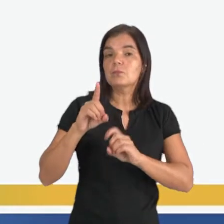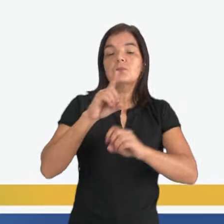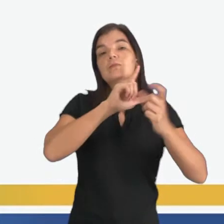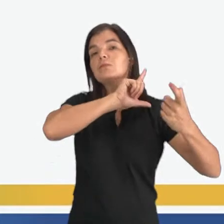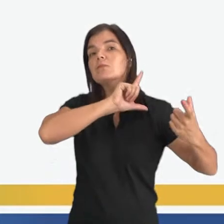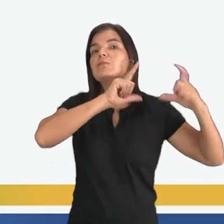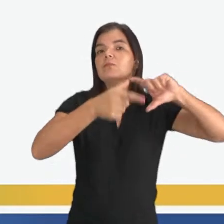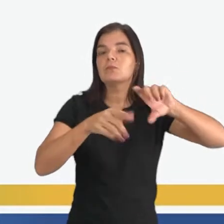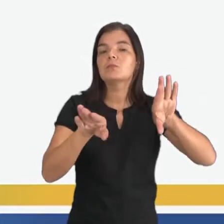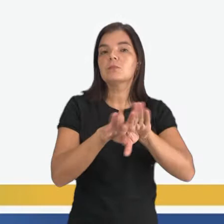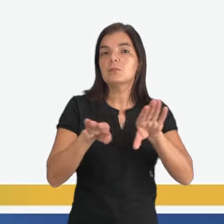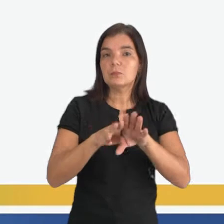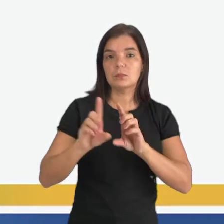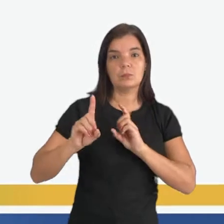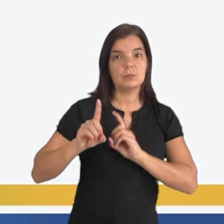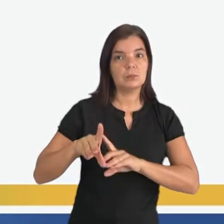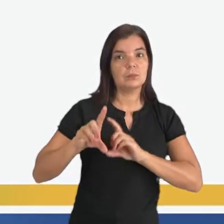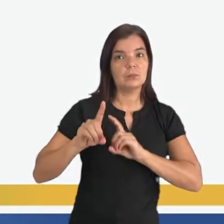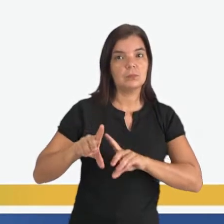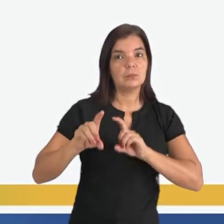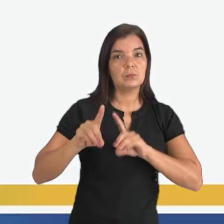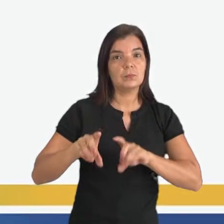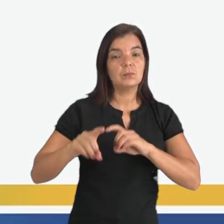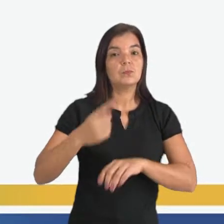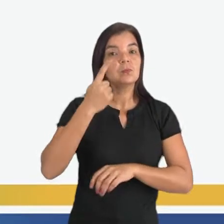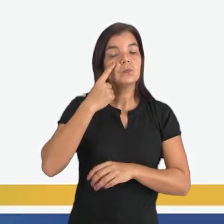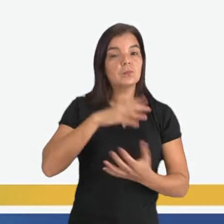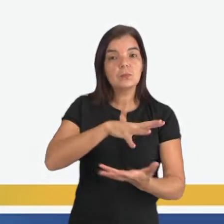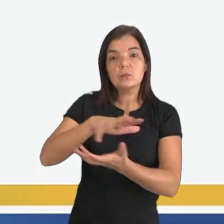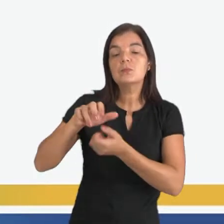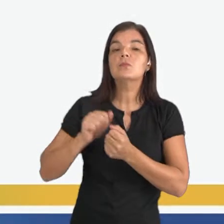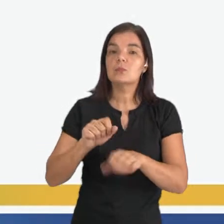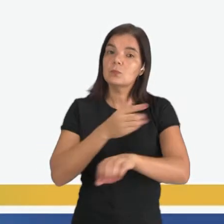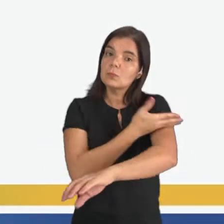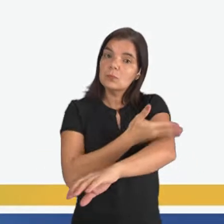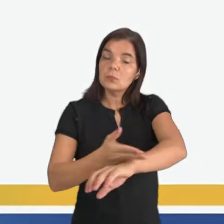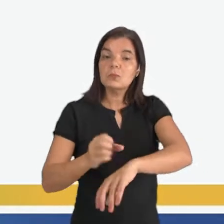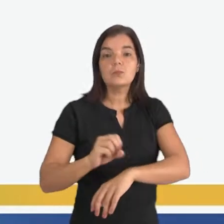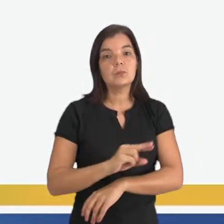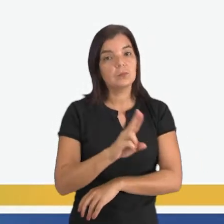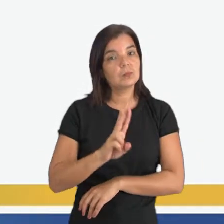tradições vamos ter doutrinas ou visão de mundo, costume ou valor,